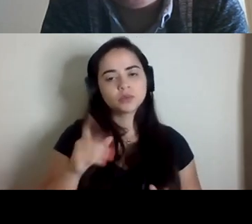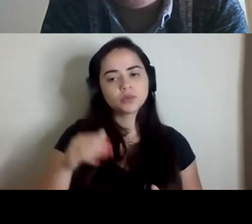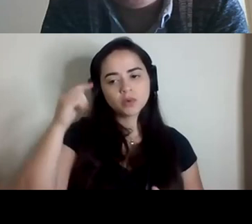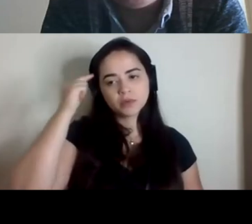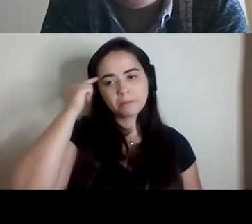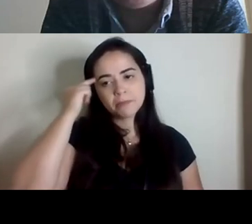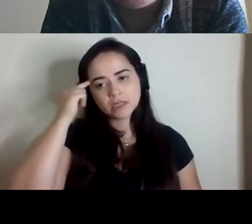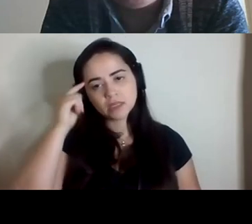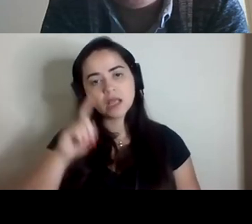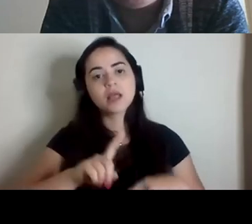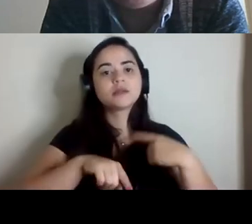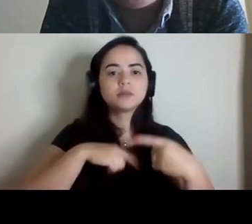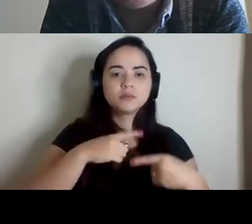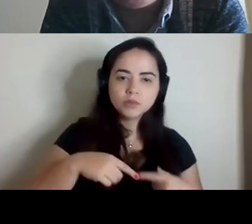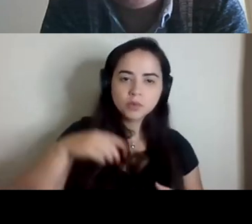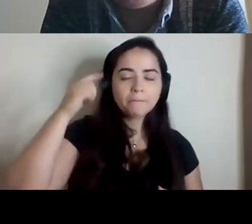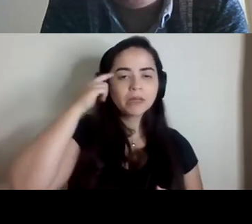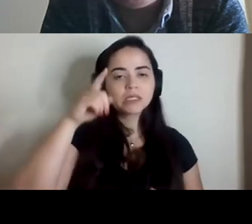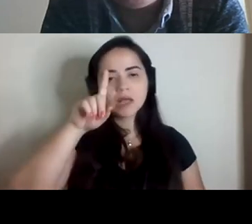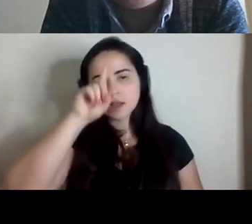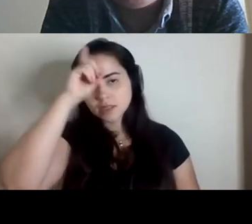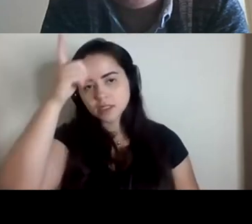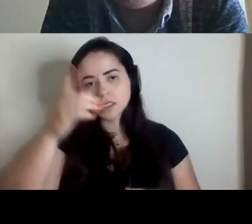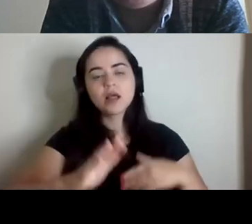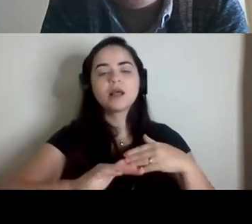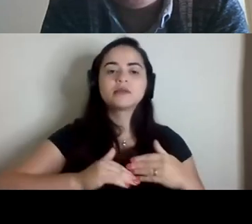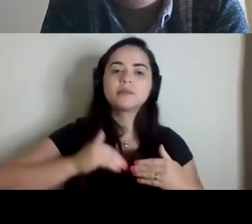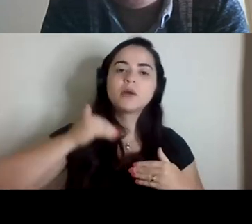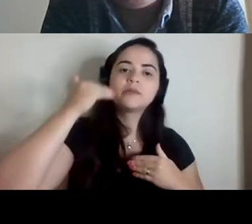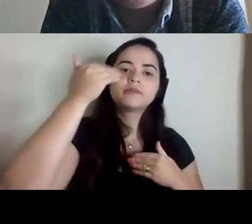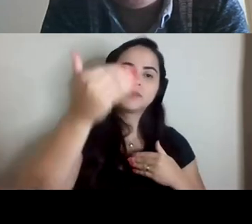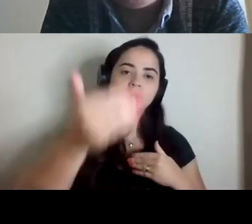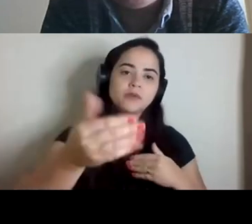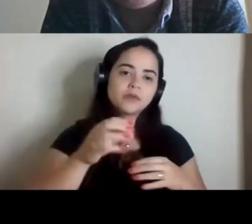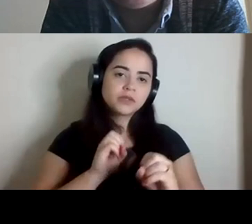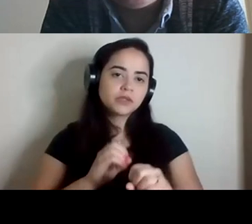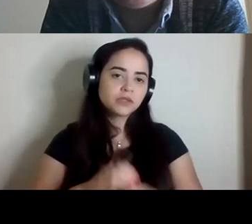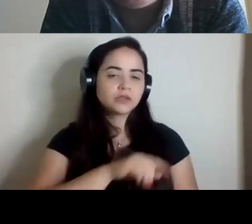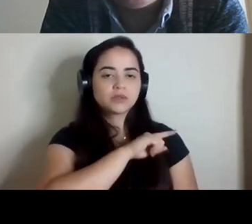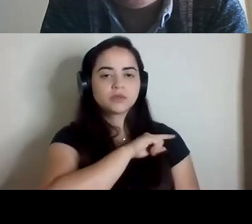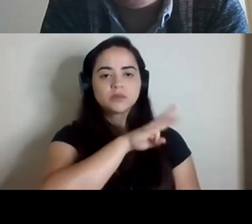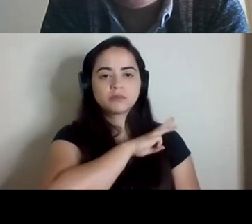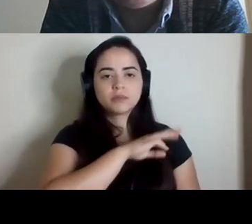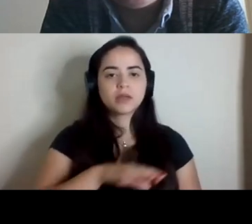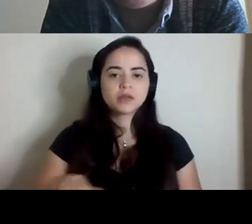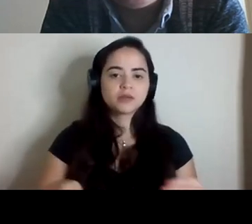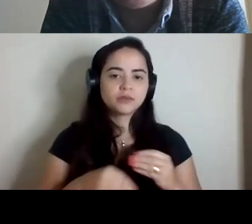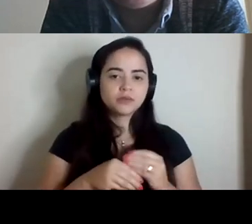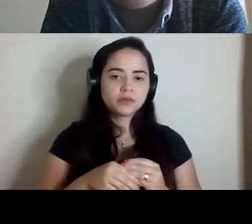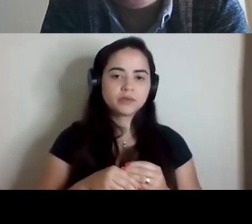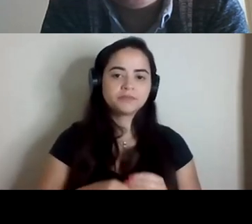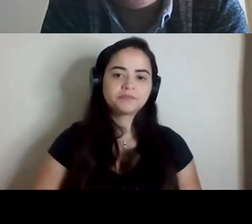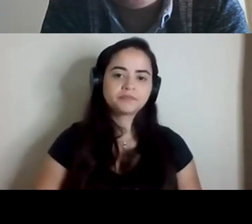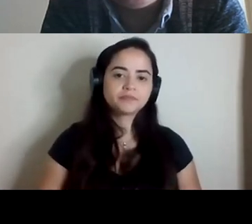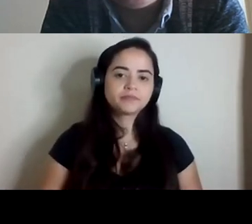pensadas, repensadas, né, criadas para o avanço do ensino médio integrado e da educação profissional e